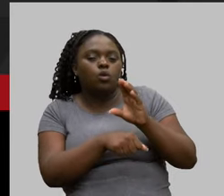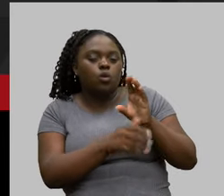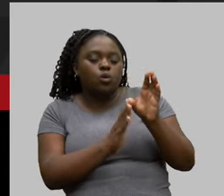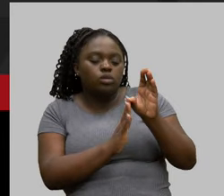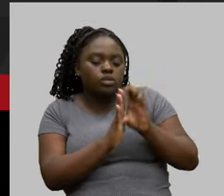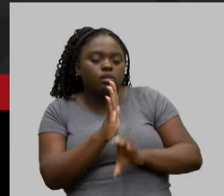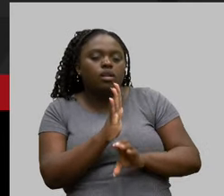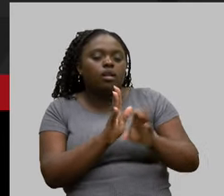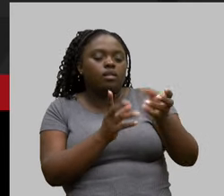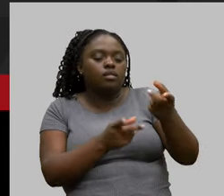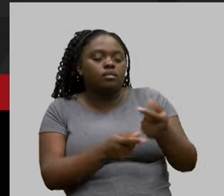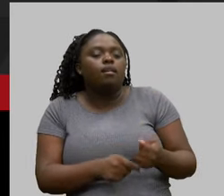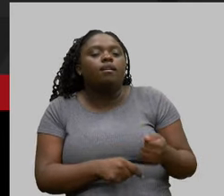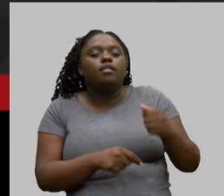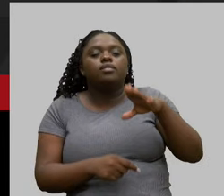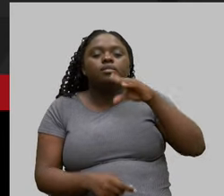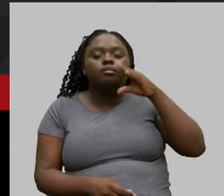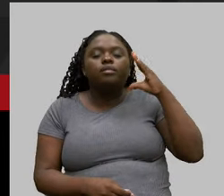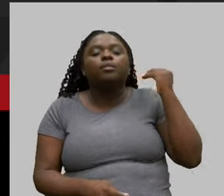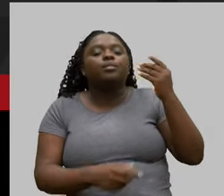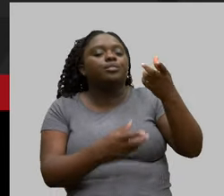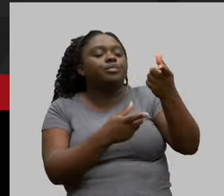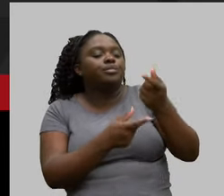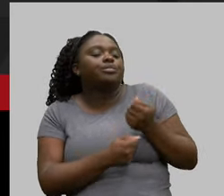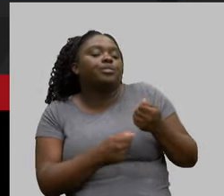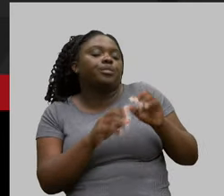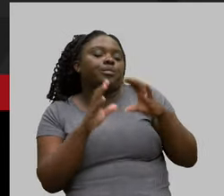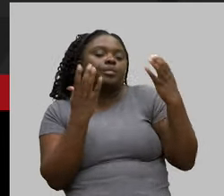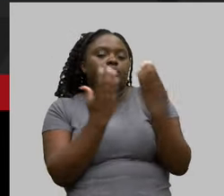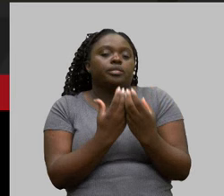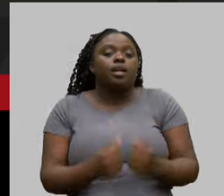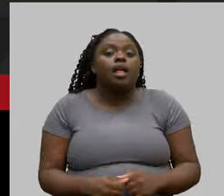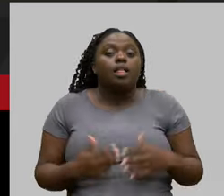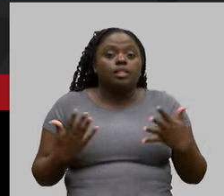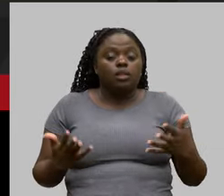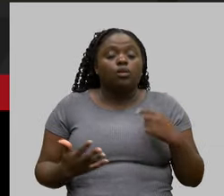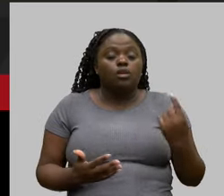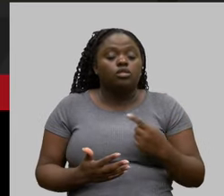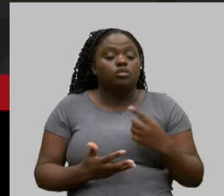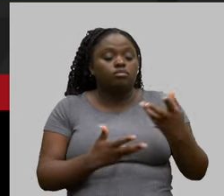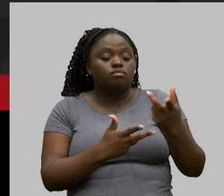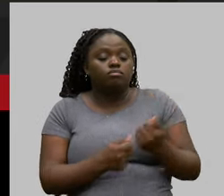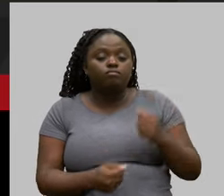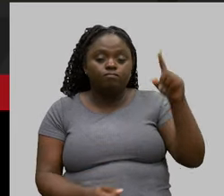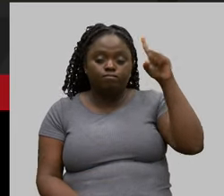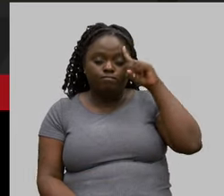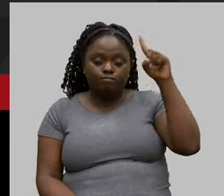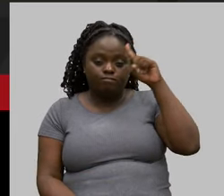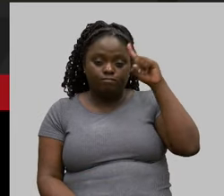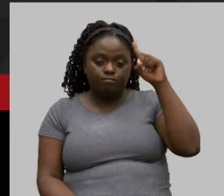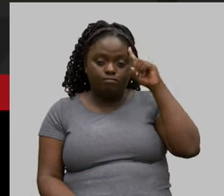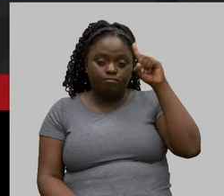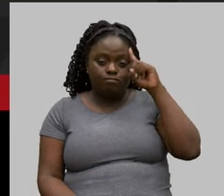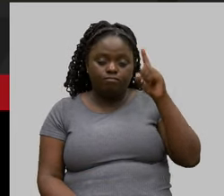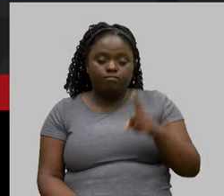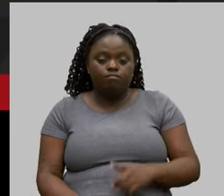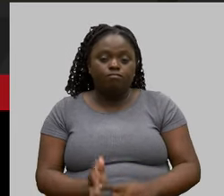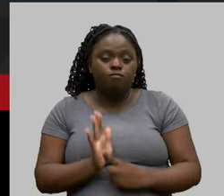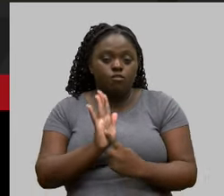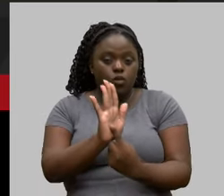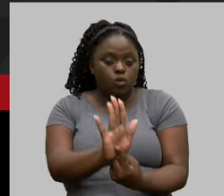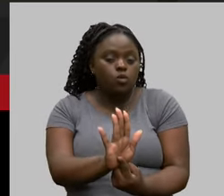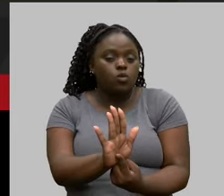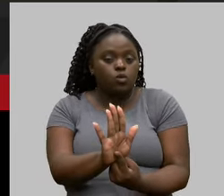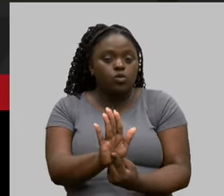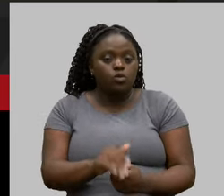dirigentes atender congressistas atender então a gente faz esse atendimento diário lá a todos esses segmento o